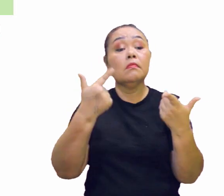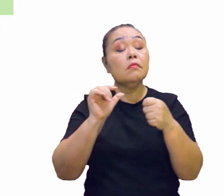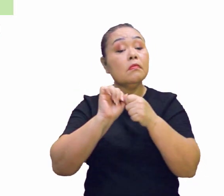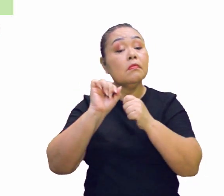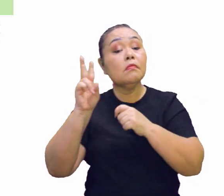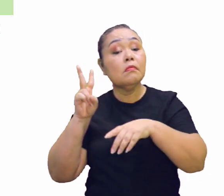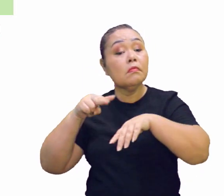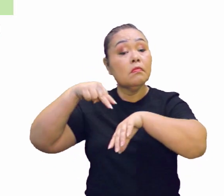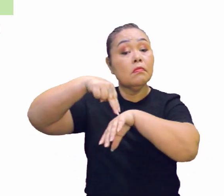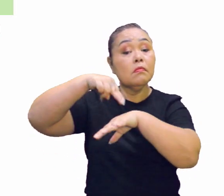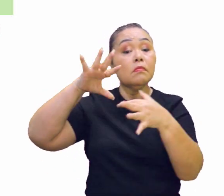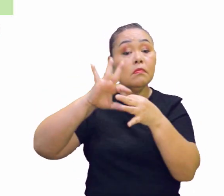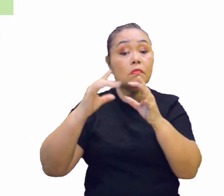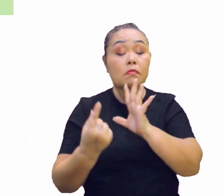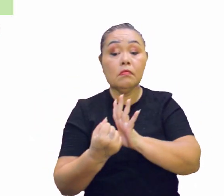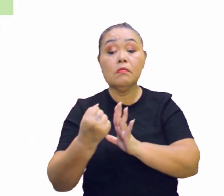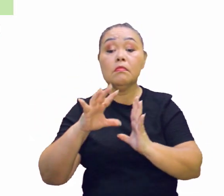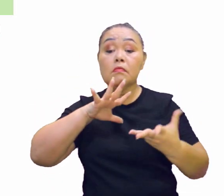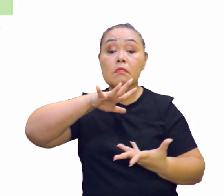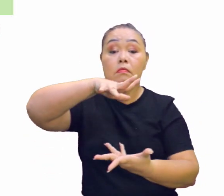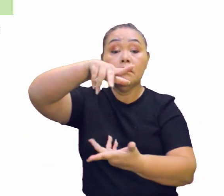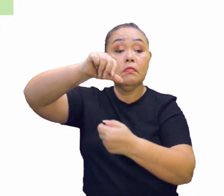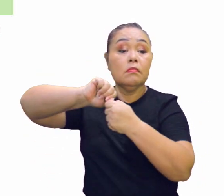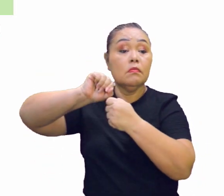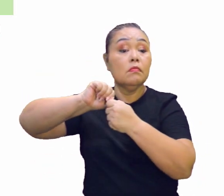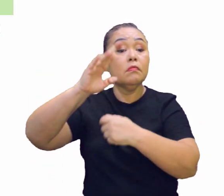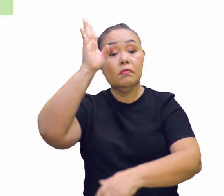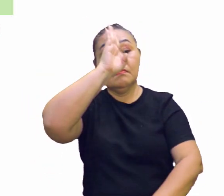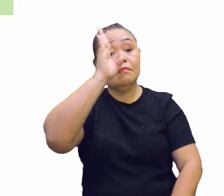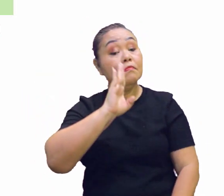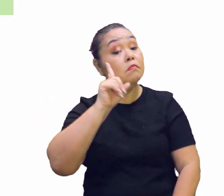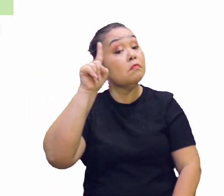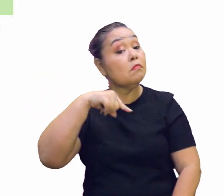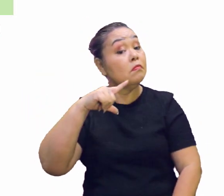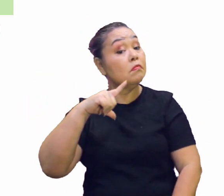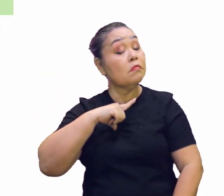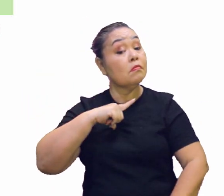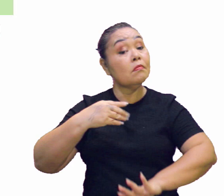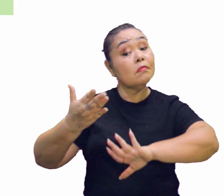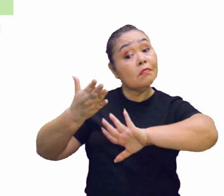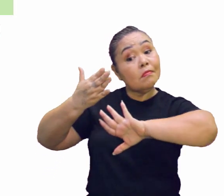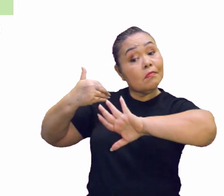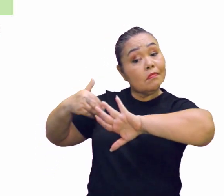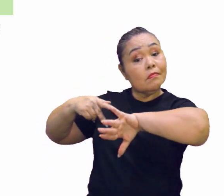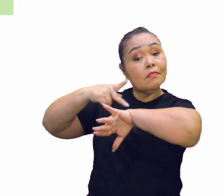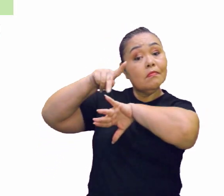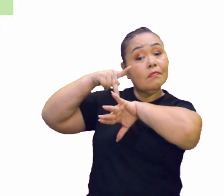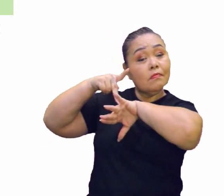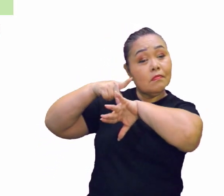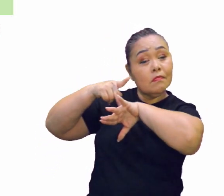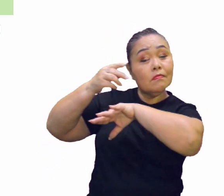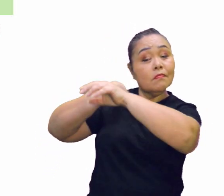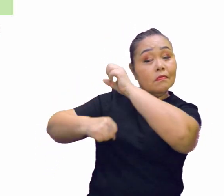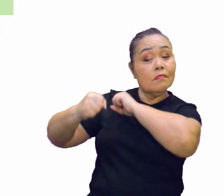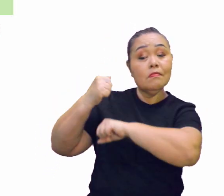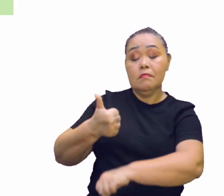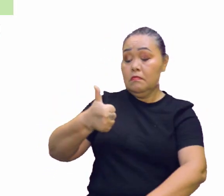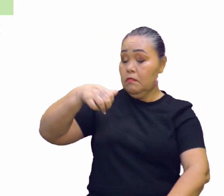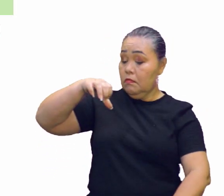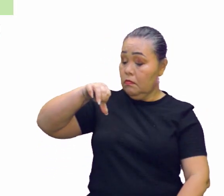atuar como protagonista no contexto econômico global, o Brasil encontra-se atrás de países que nos anos